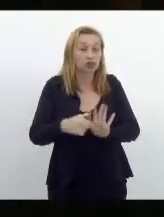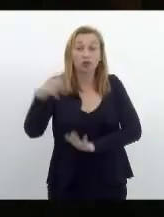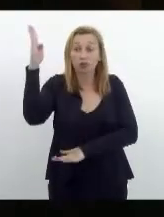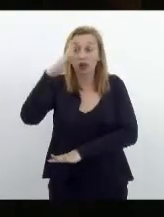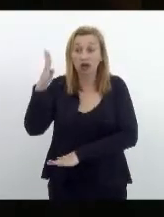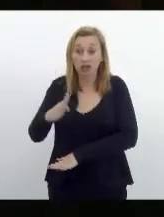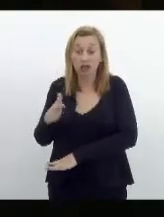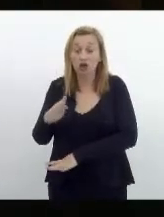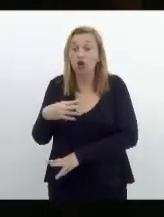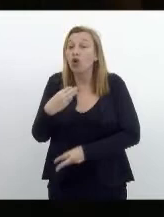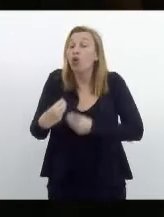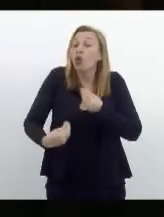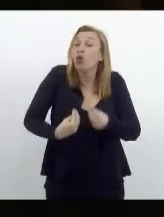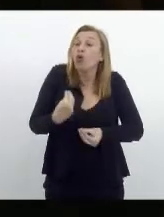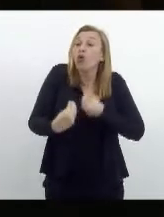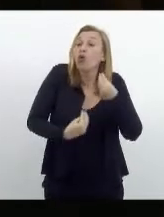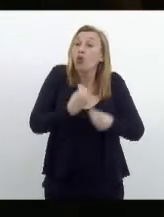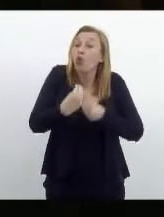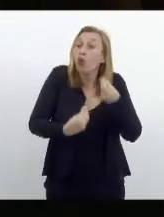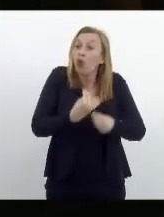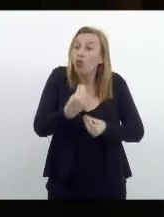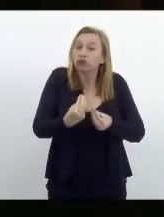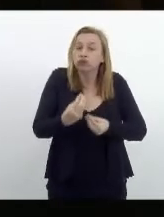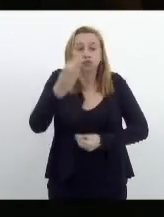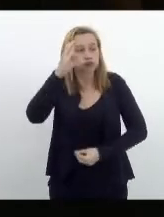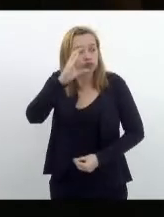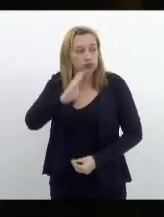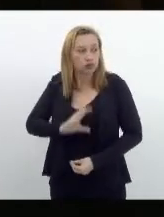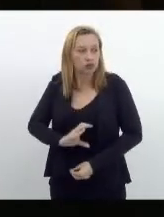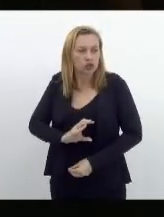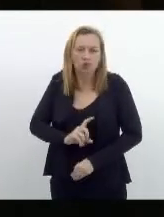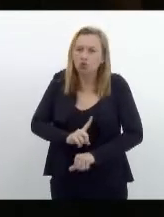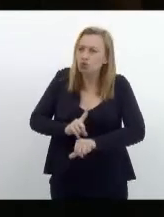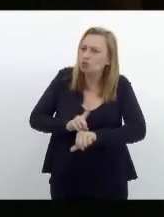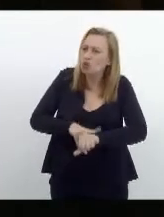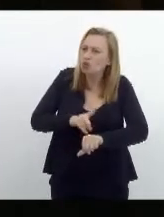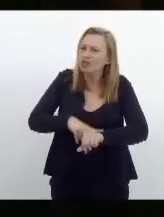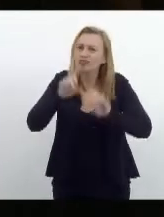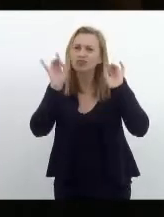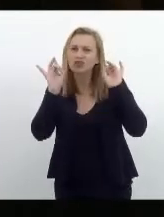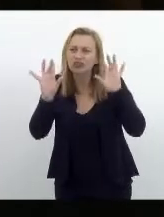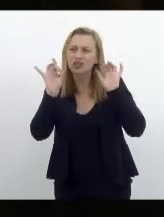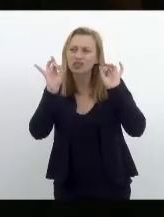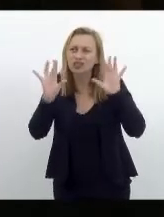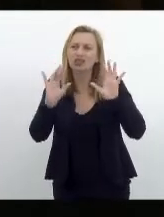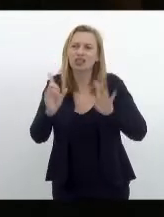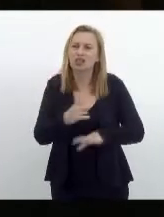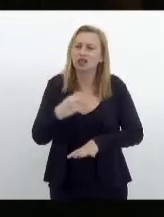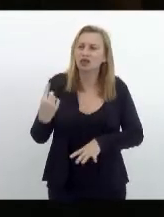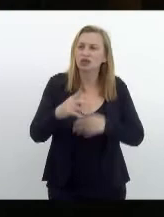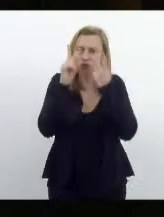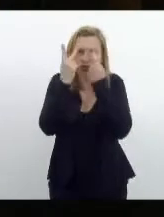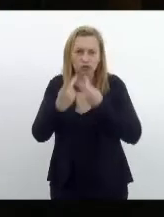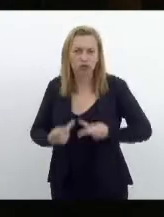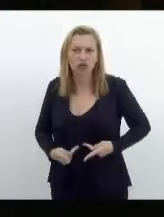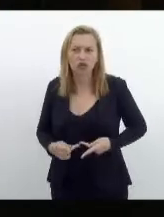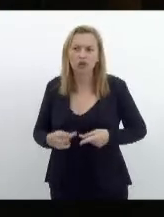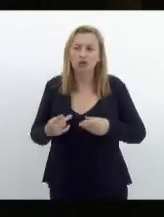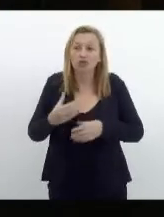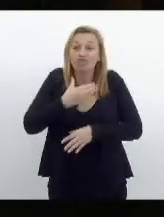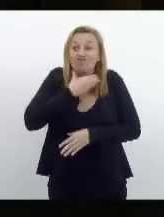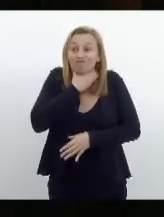inteiro de como pode e deve se comportar num momento muito especial da nossa humanidade, onde a